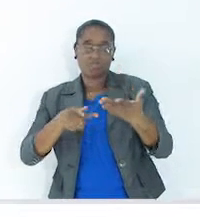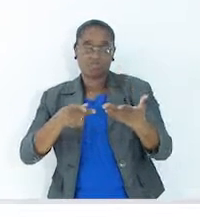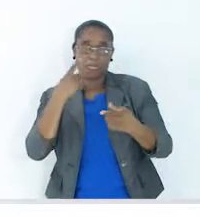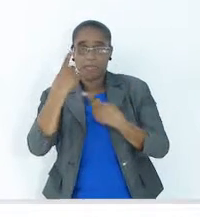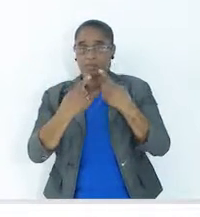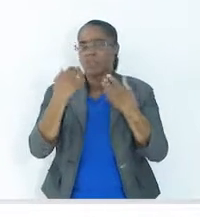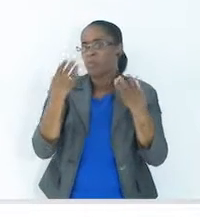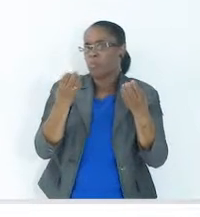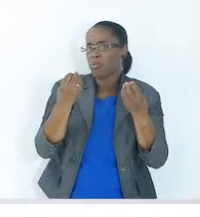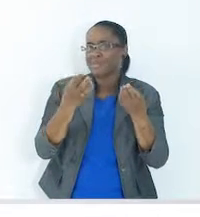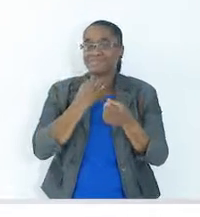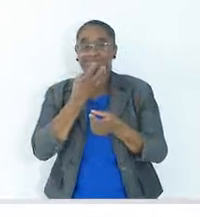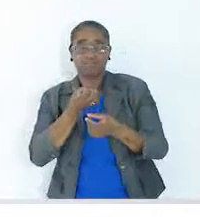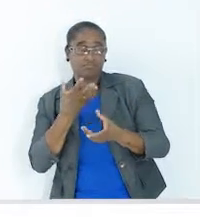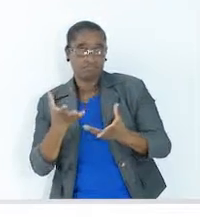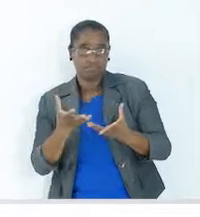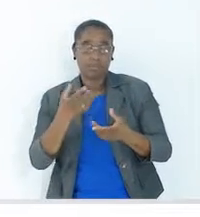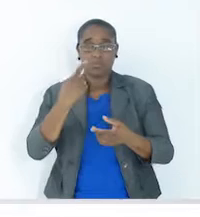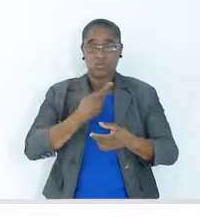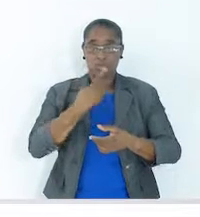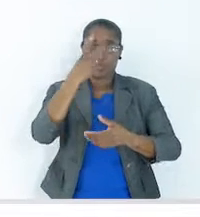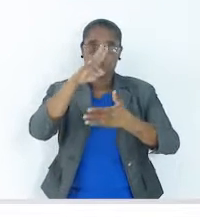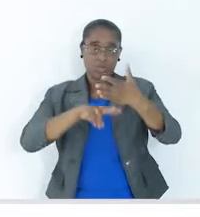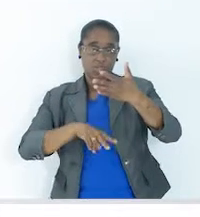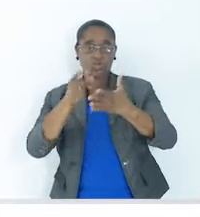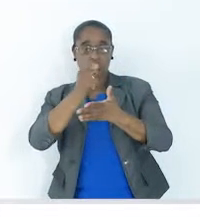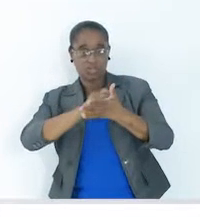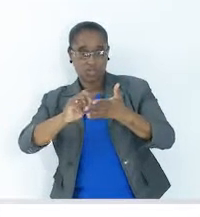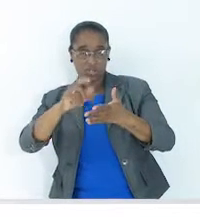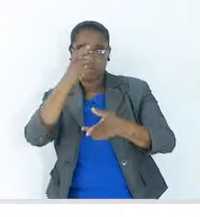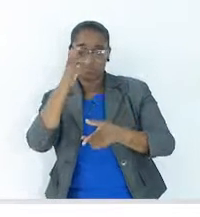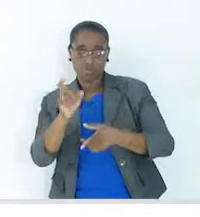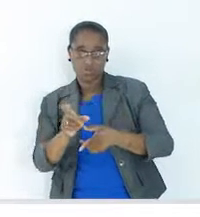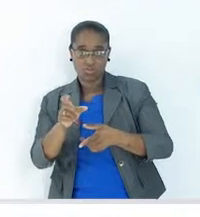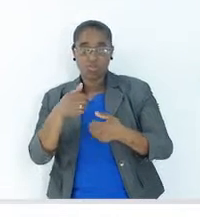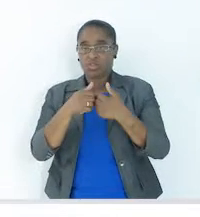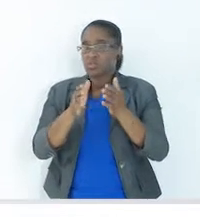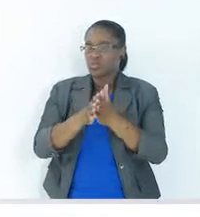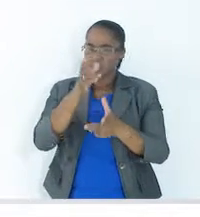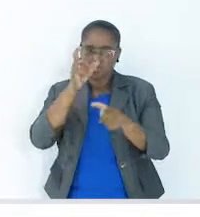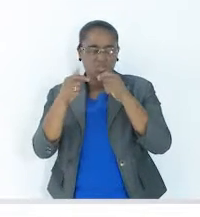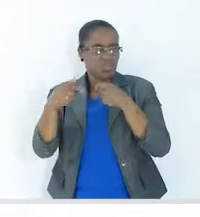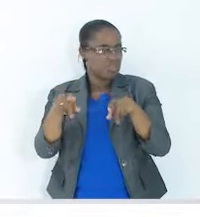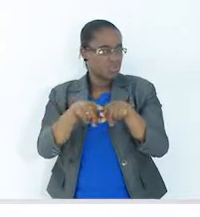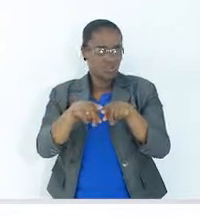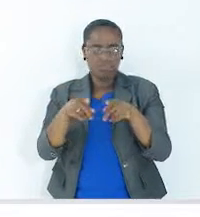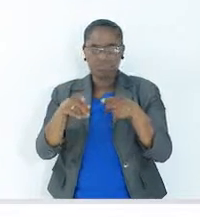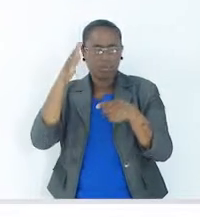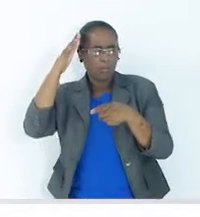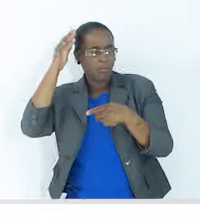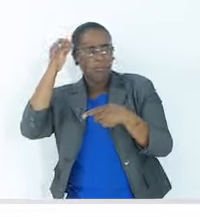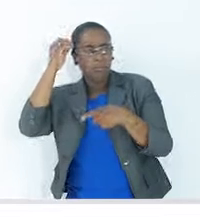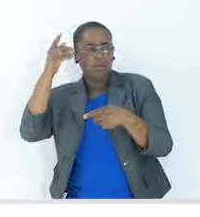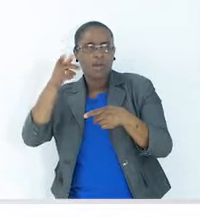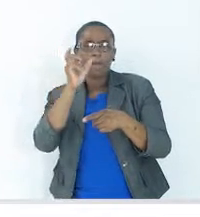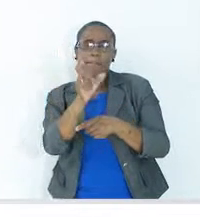várias interpretações. Por ser um texto escrito para a pessoa, nem todas as pessoas têm a mesma linha de memória. As palavras